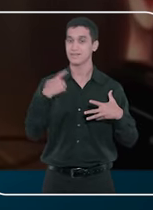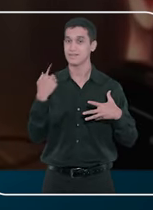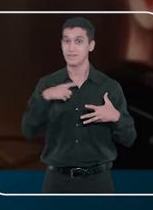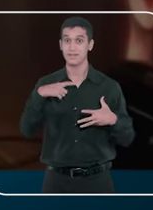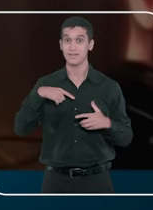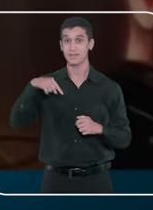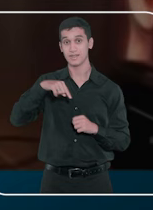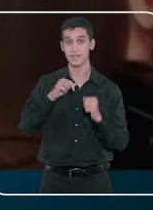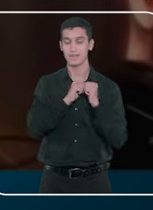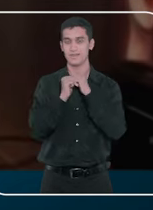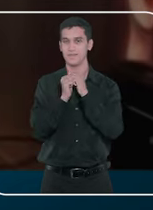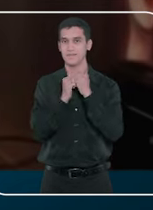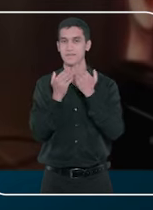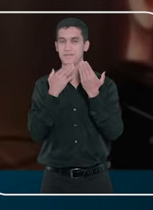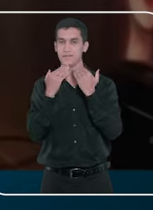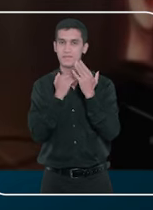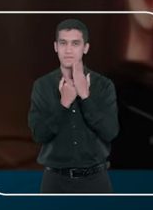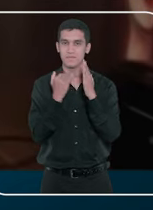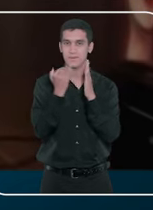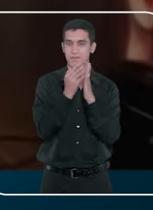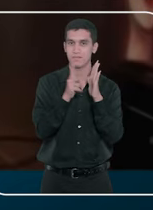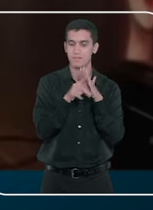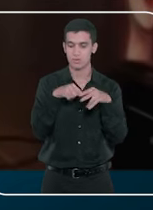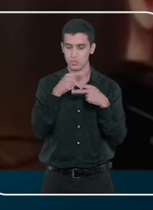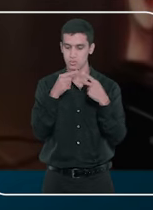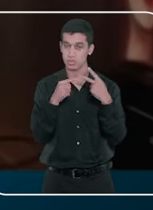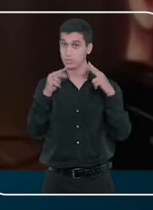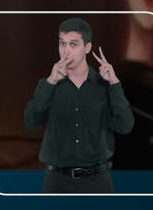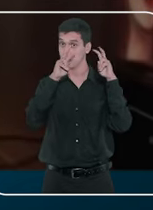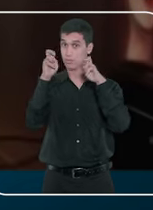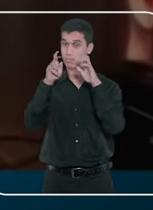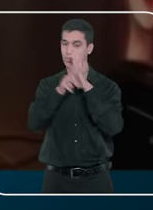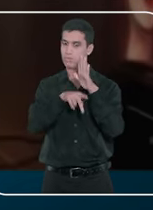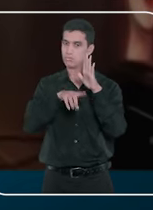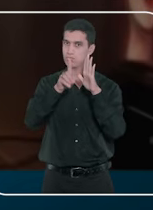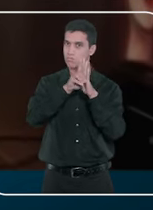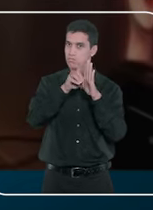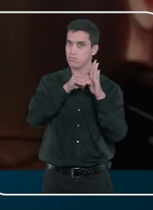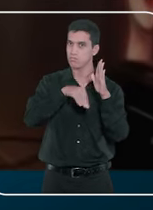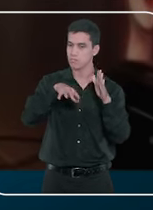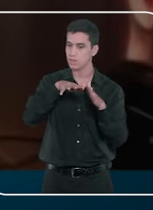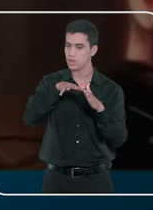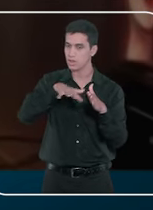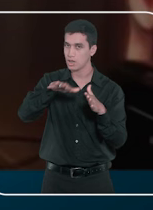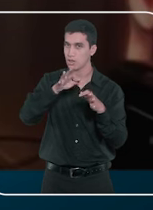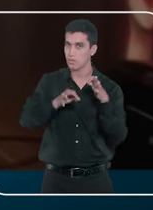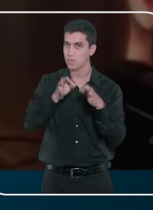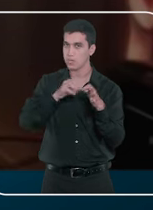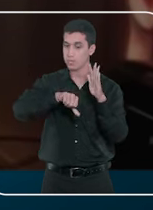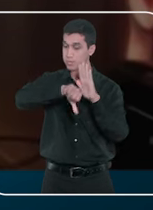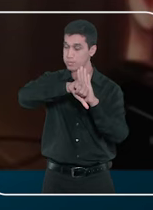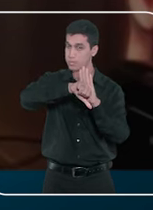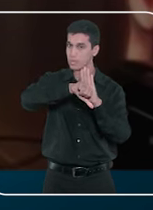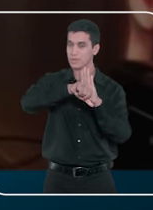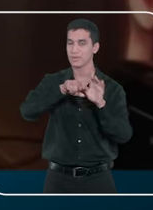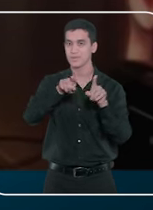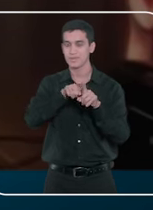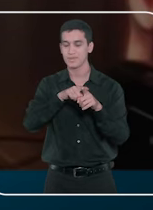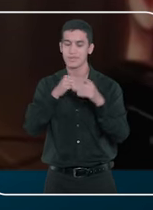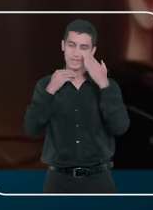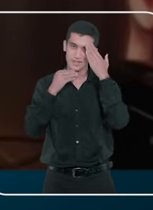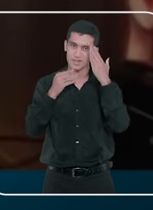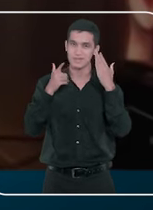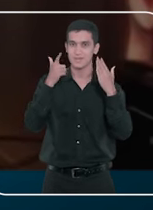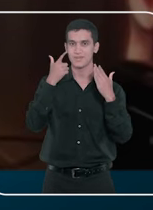aqui conversando um pouco sobre esses dois temas de direito penal e processo penal. E agradeço mais uma